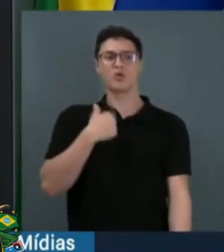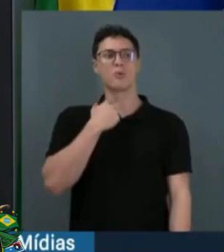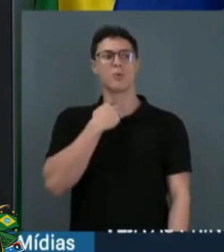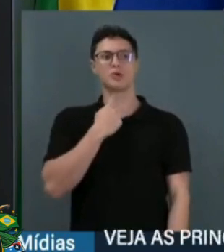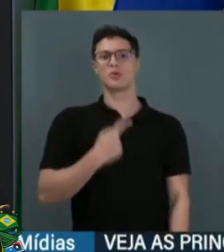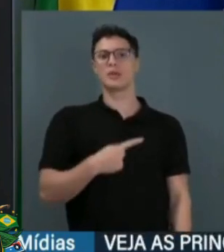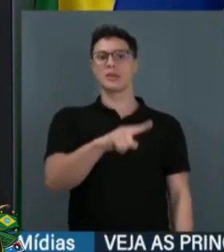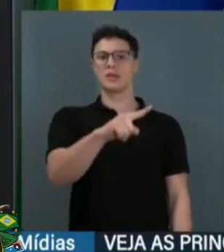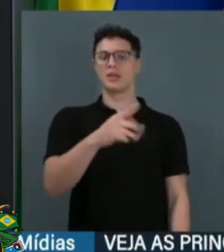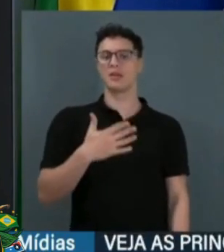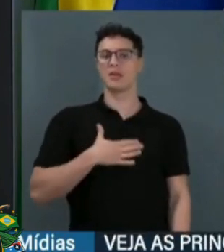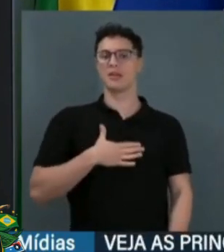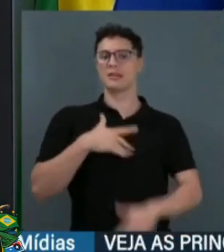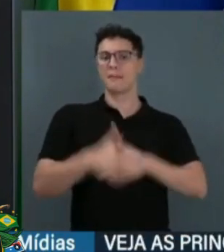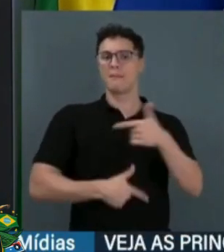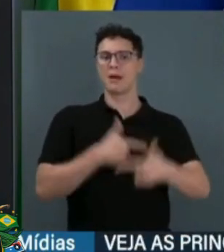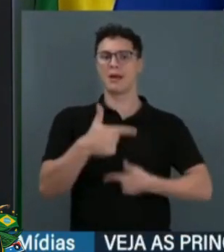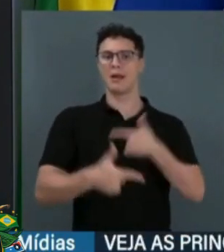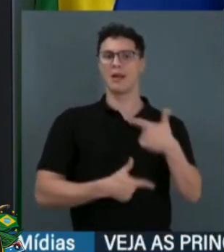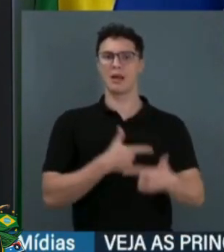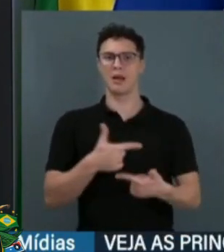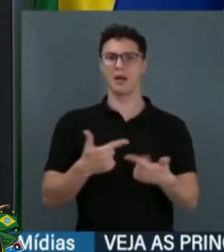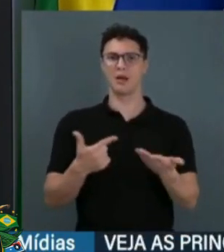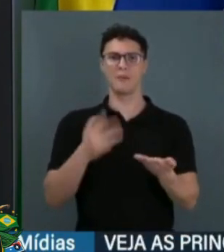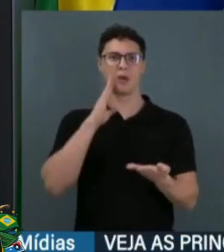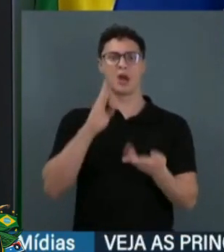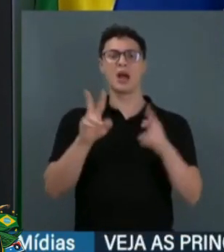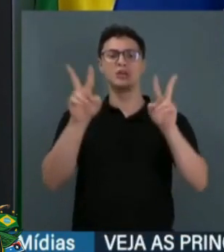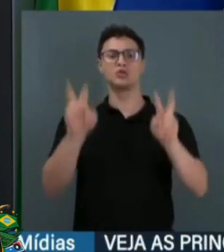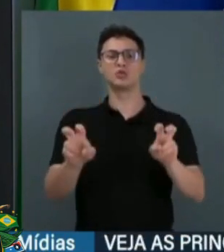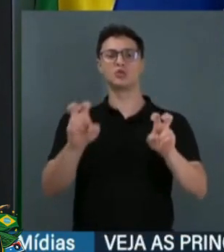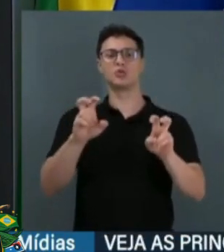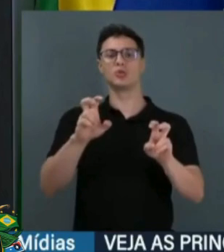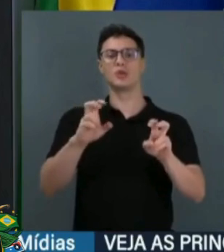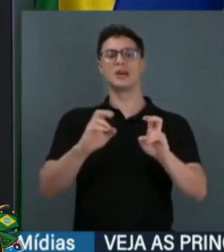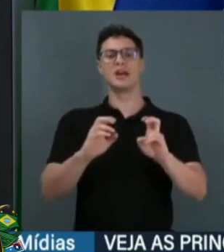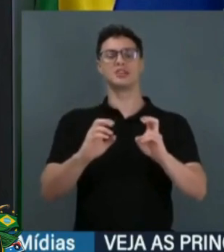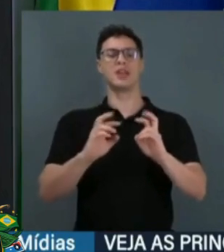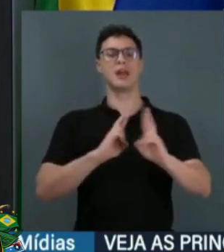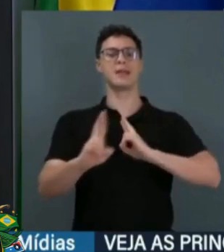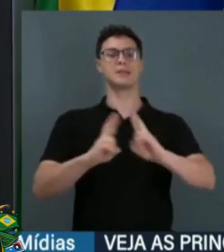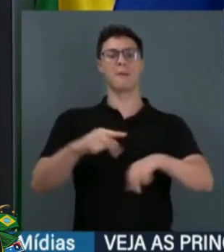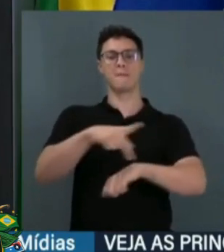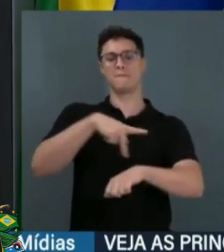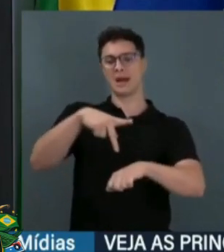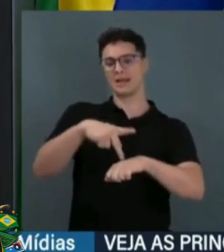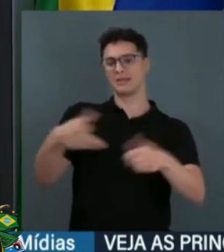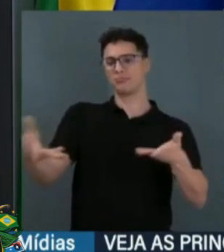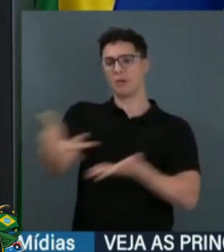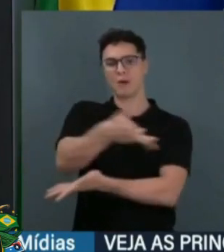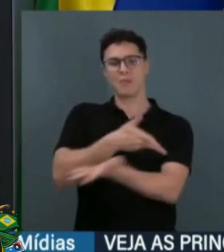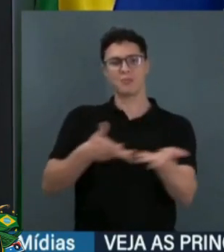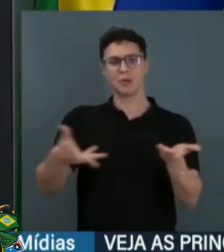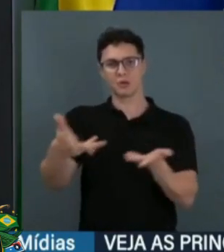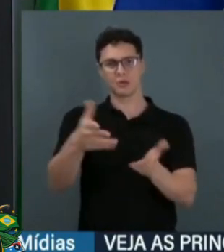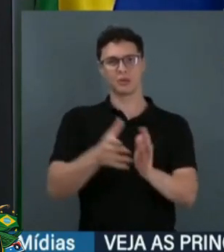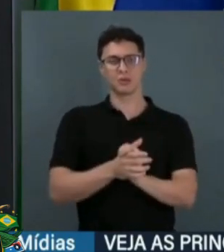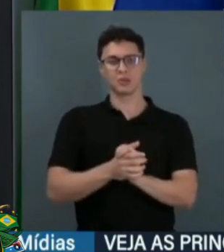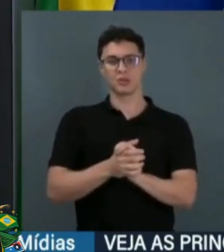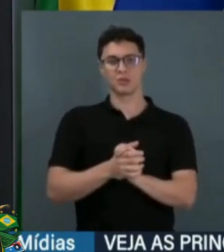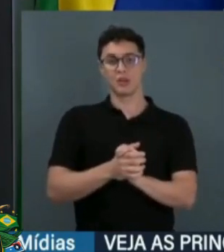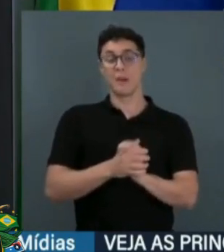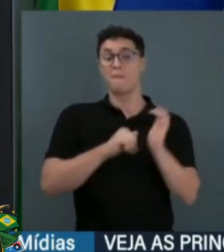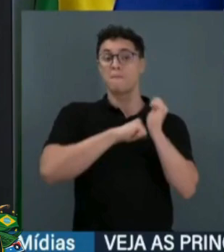minha função, e ainda mais em questões internacionais em defesa do nosso país. Suspensão da rede social,